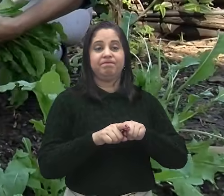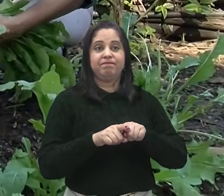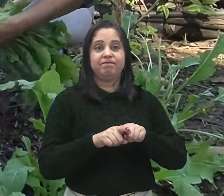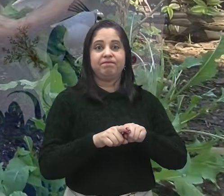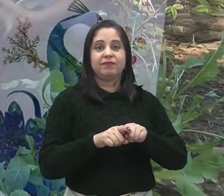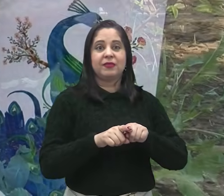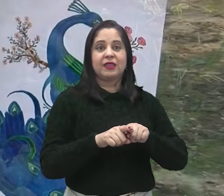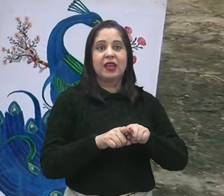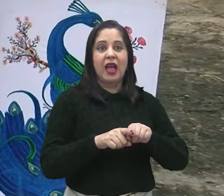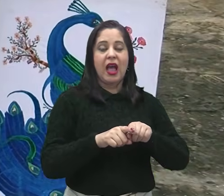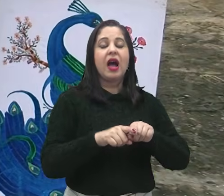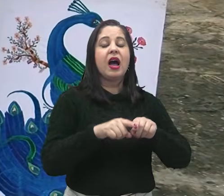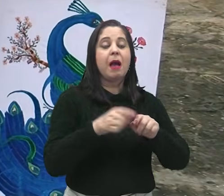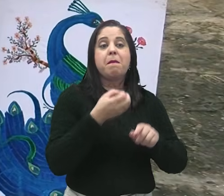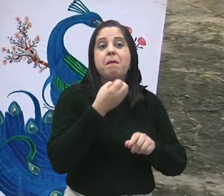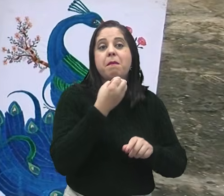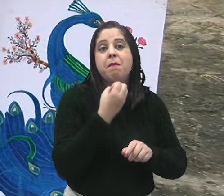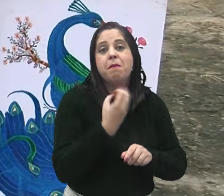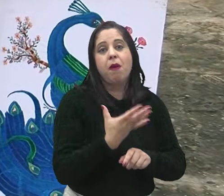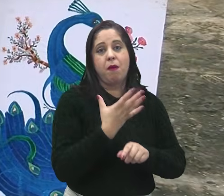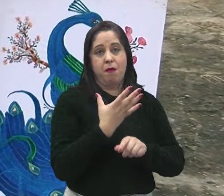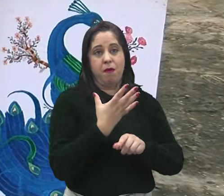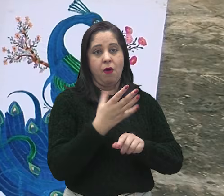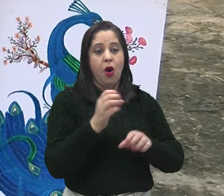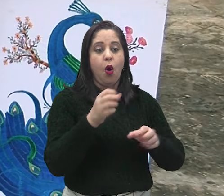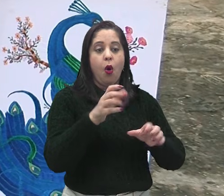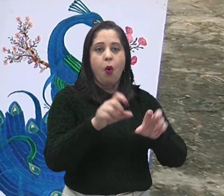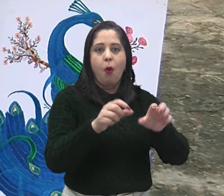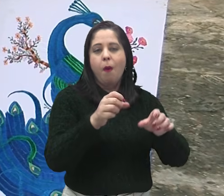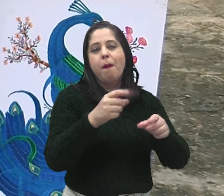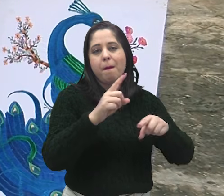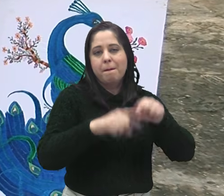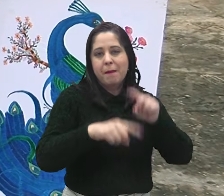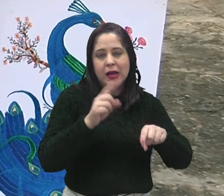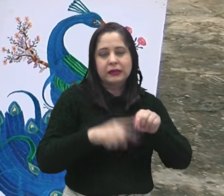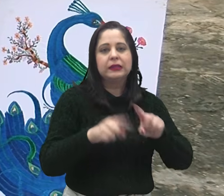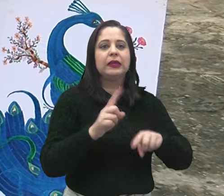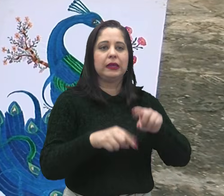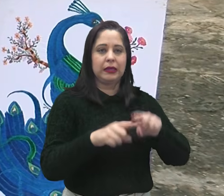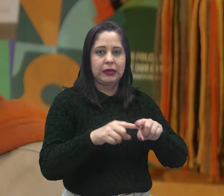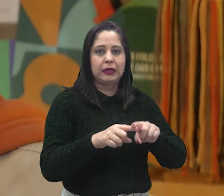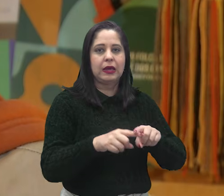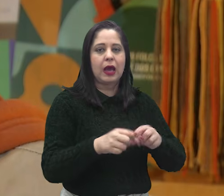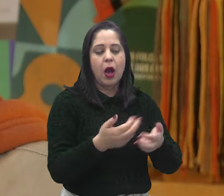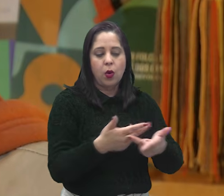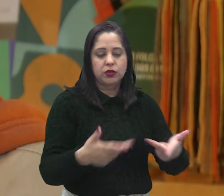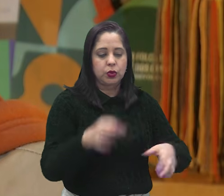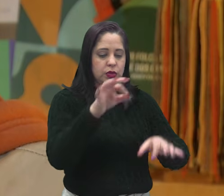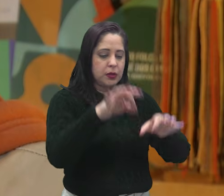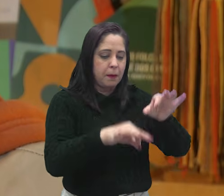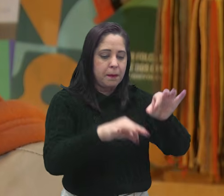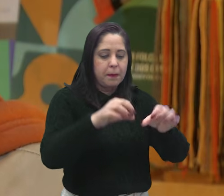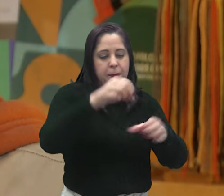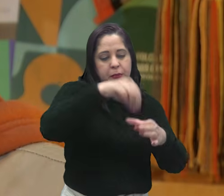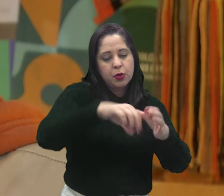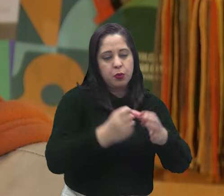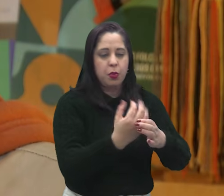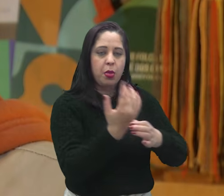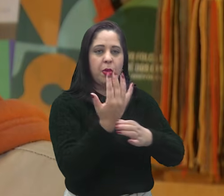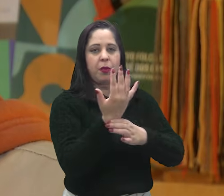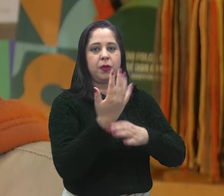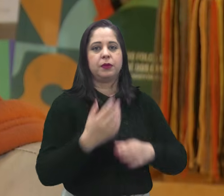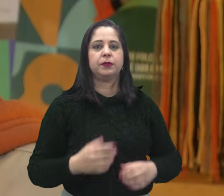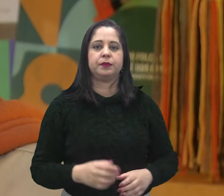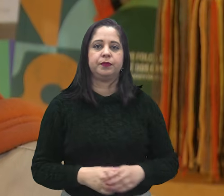e fornecendo para os próprios moradores, que é saudável e ajuda muito na saúde. Dona Terezinha, ela é uma